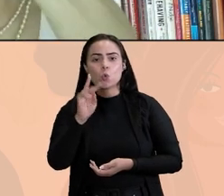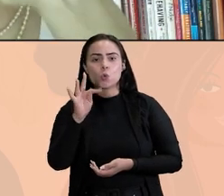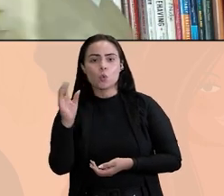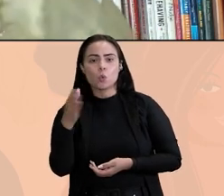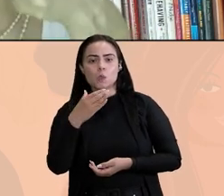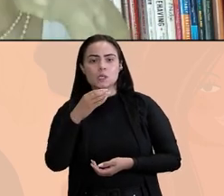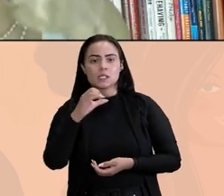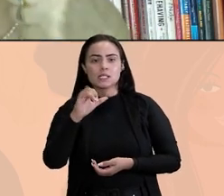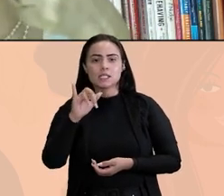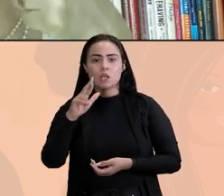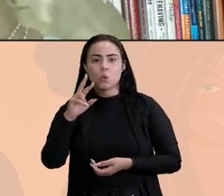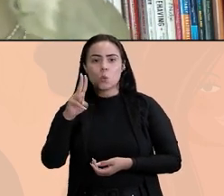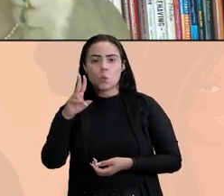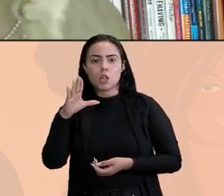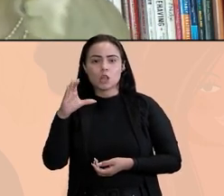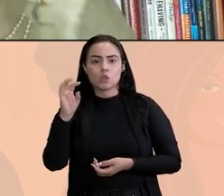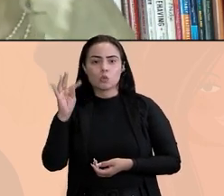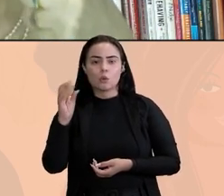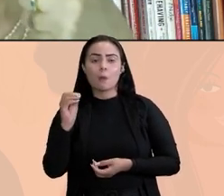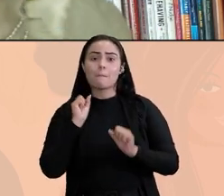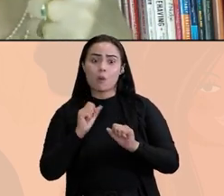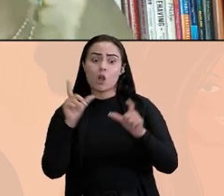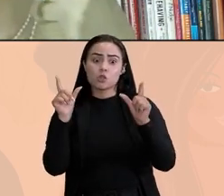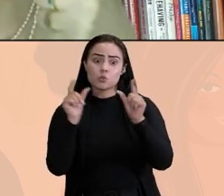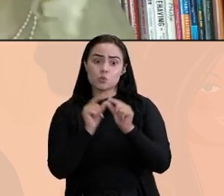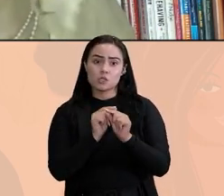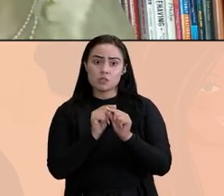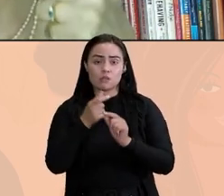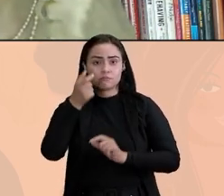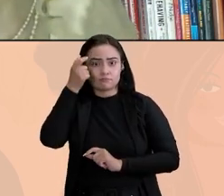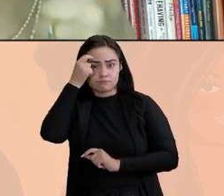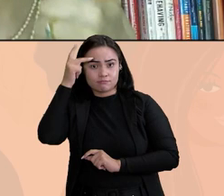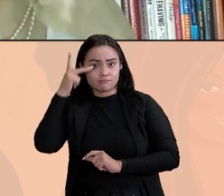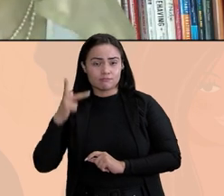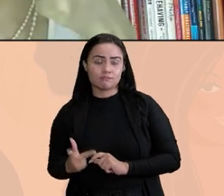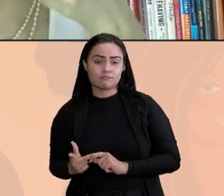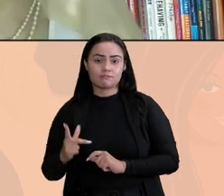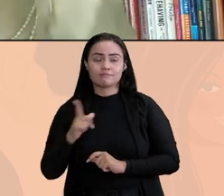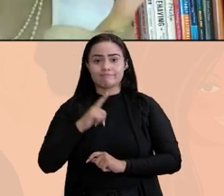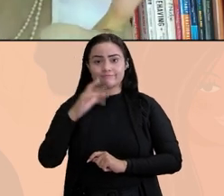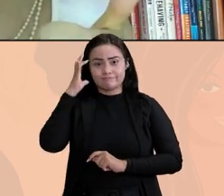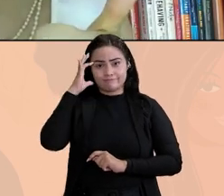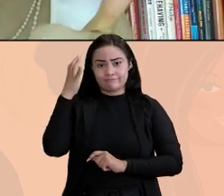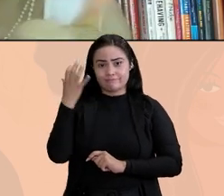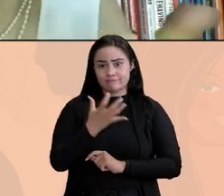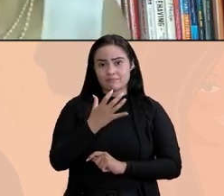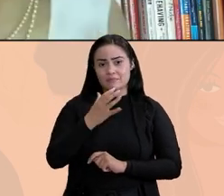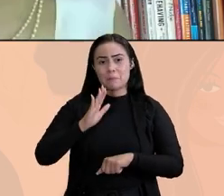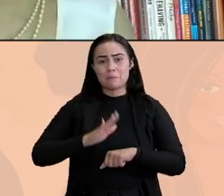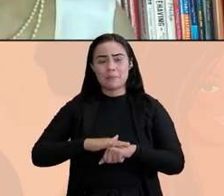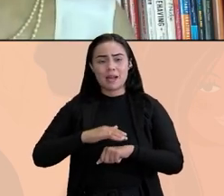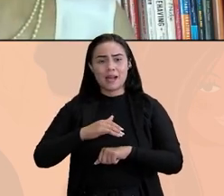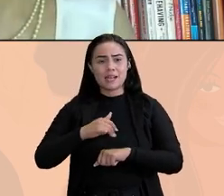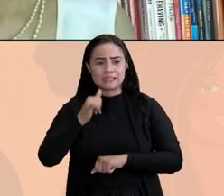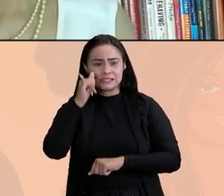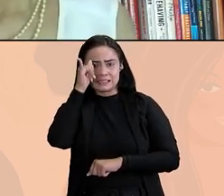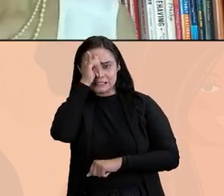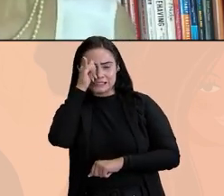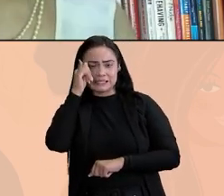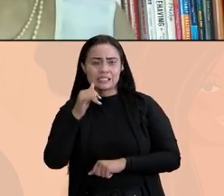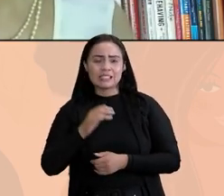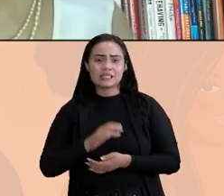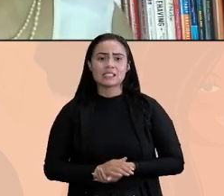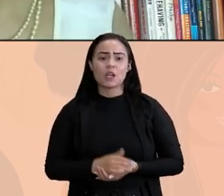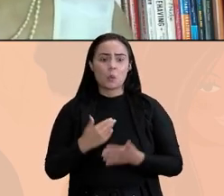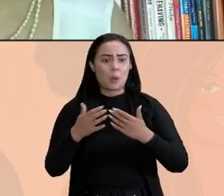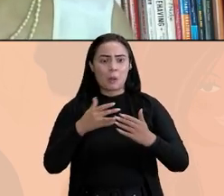pode reduzir o QI, a gente começa a tomar decisões mais tolas, e isso qualquer um,